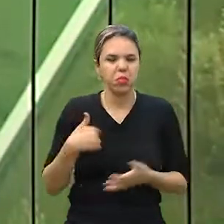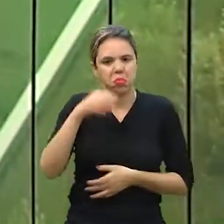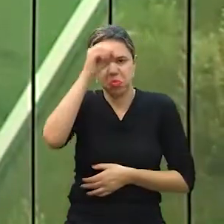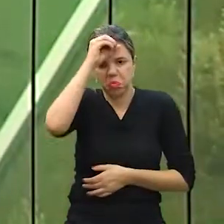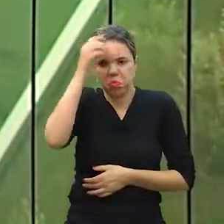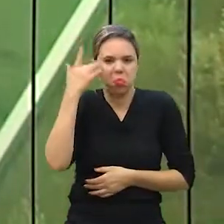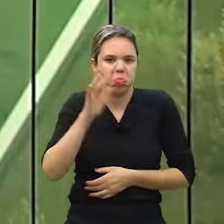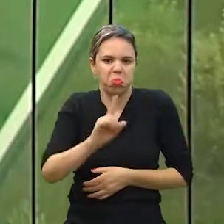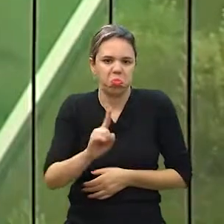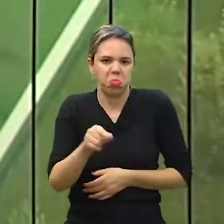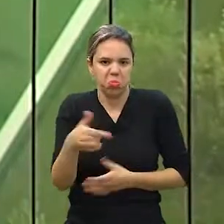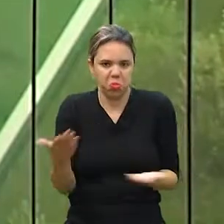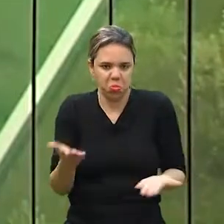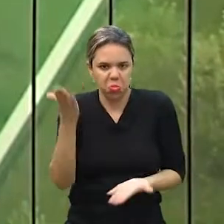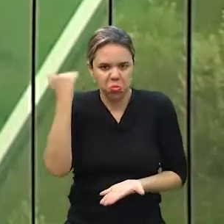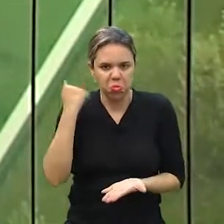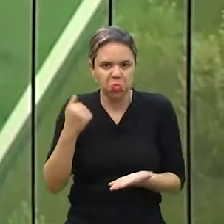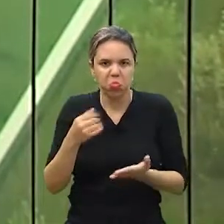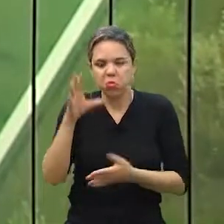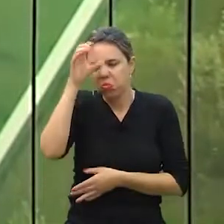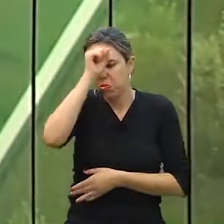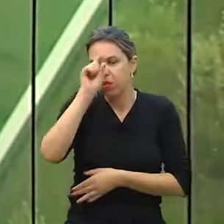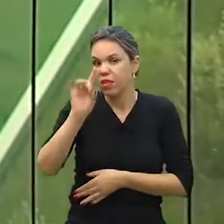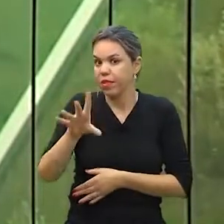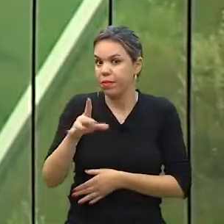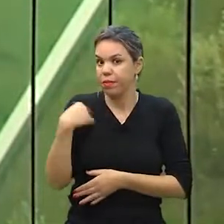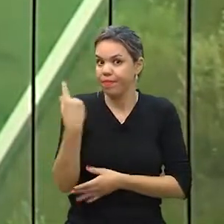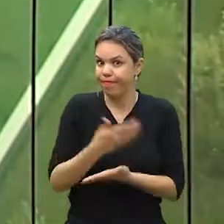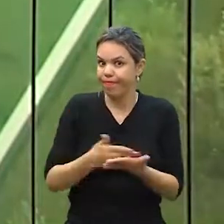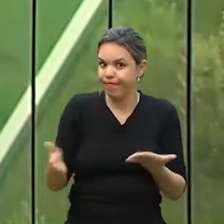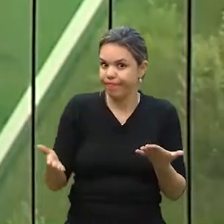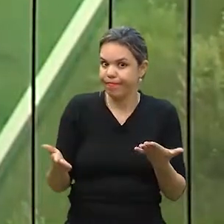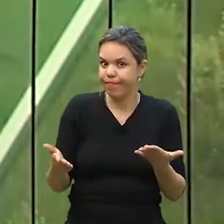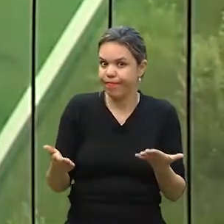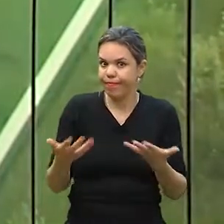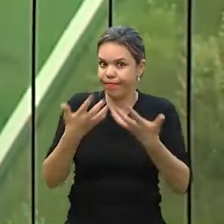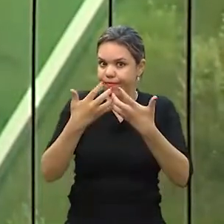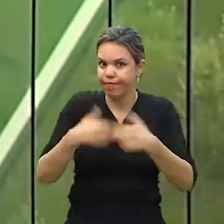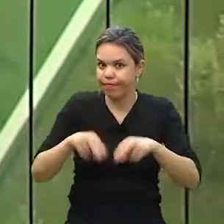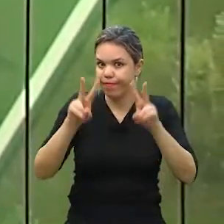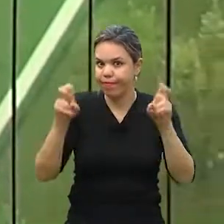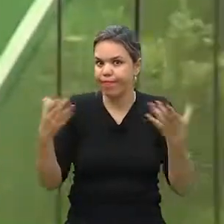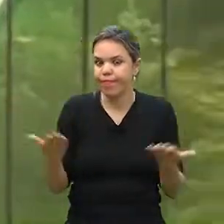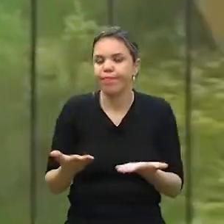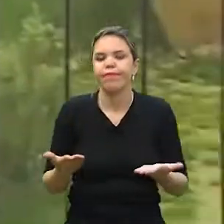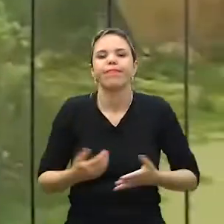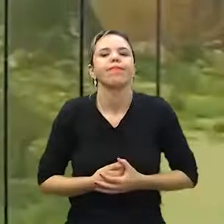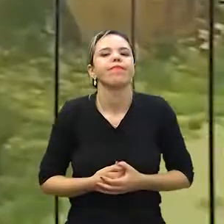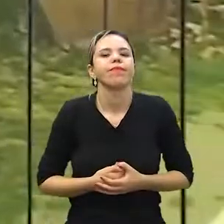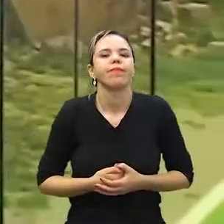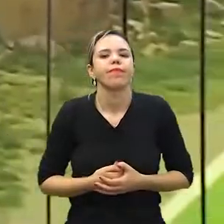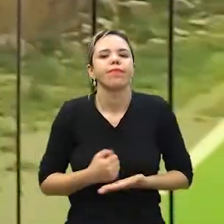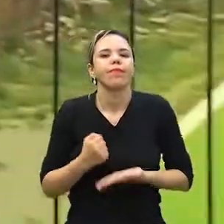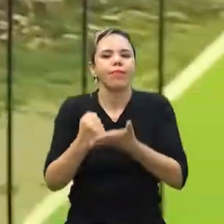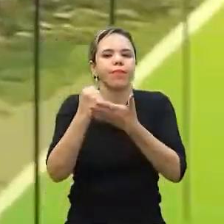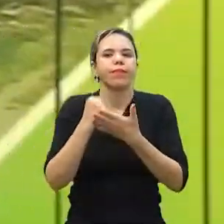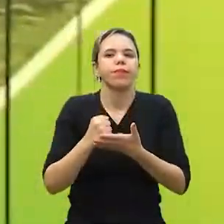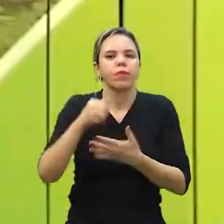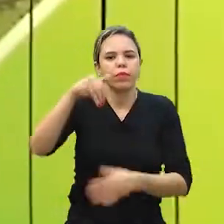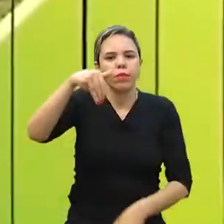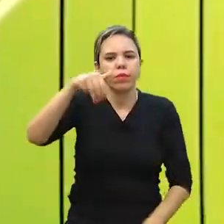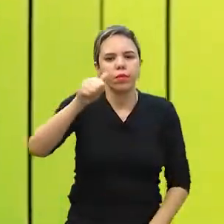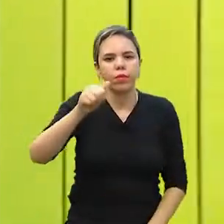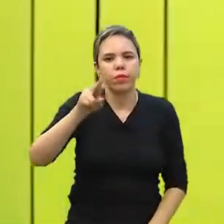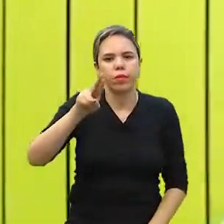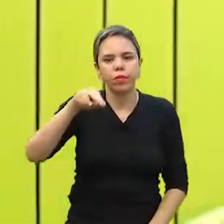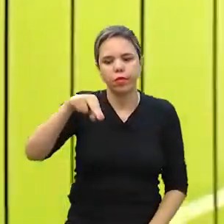de nada disso, né? Mas agora vai ficar sabendo, e isso é só para a gente começar a destrinchar o assunto, que hoje vai contar com a ajuda da Marina